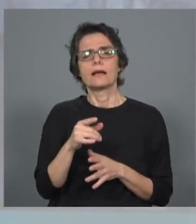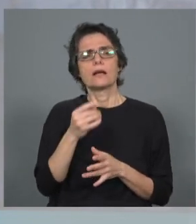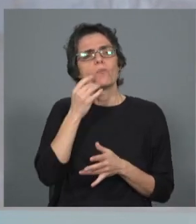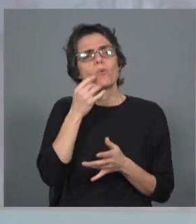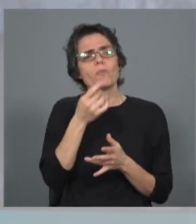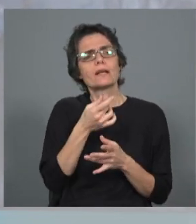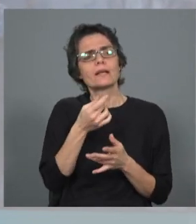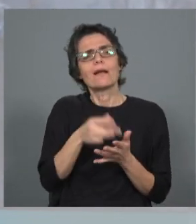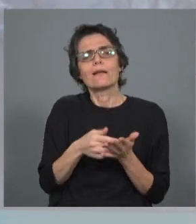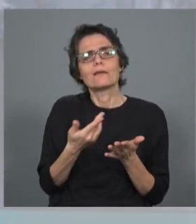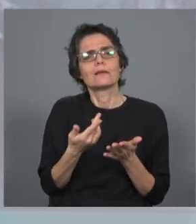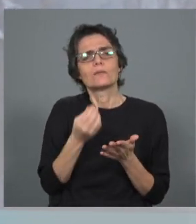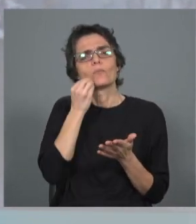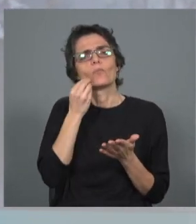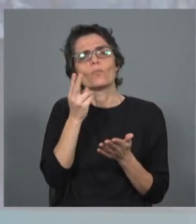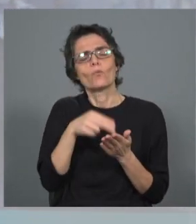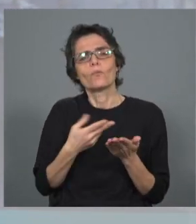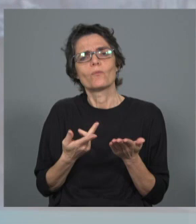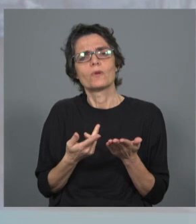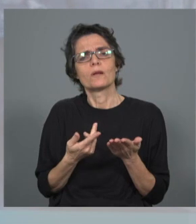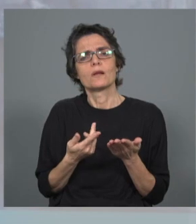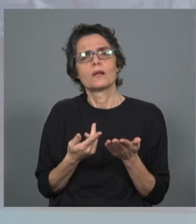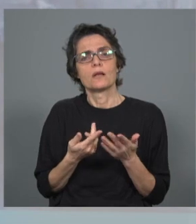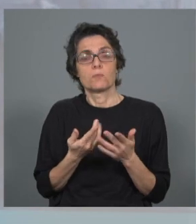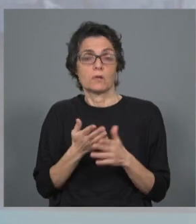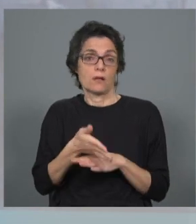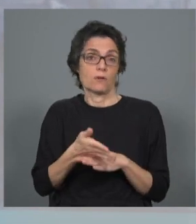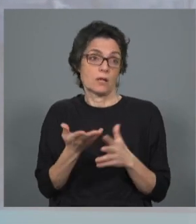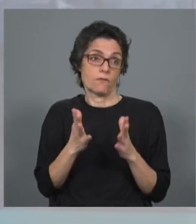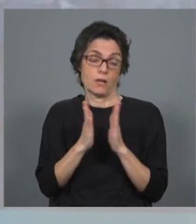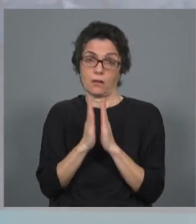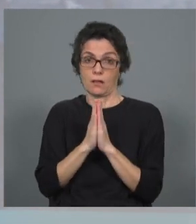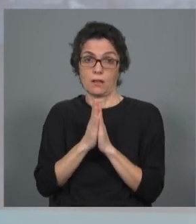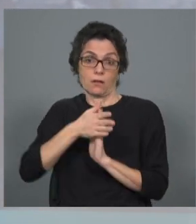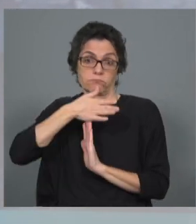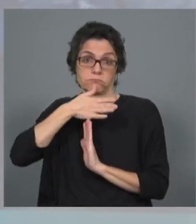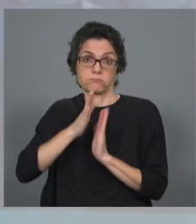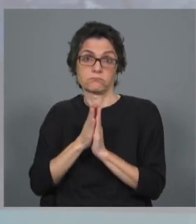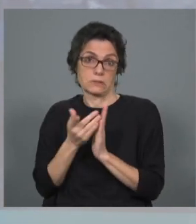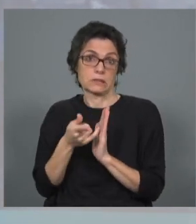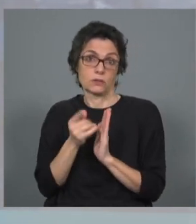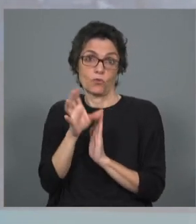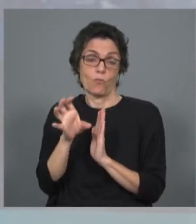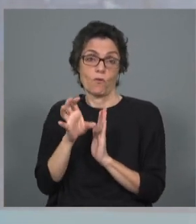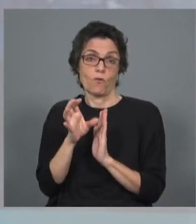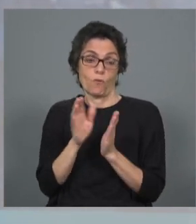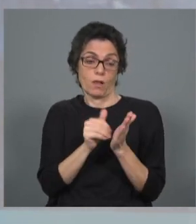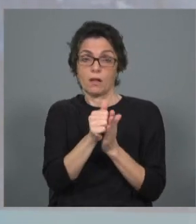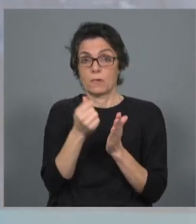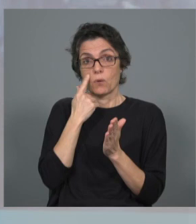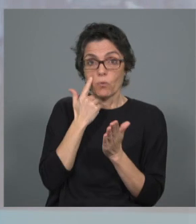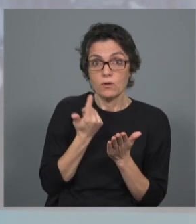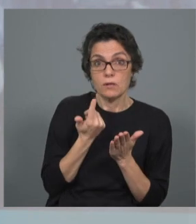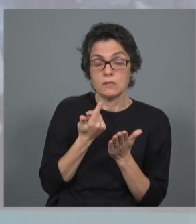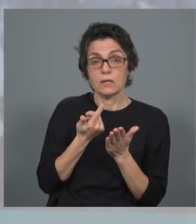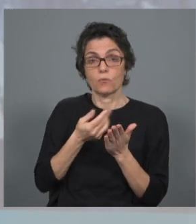esses livros? A mediação maior, se calhar, é a litúrgica, não é? É nas celebrações, quando acontecem a proclamação da Palavra